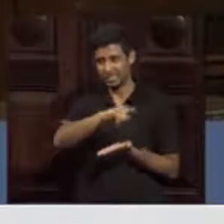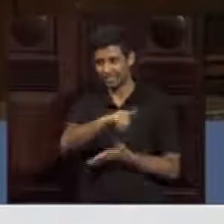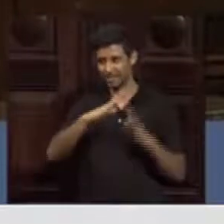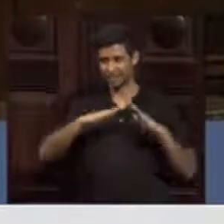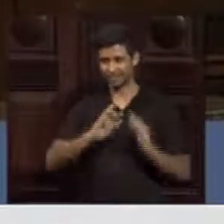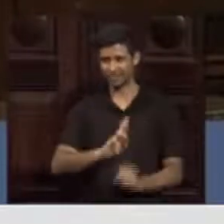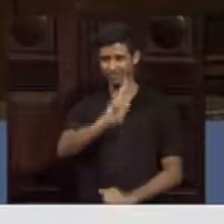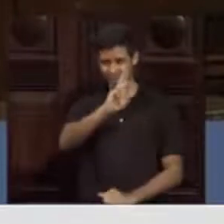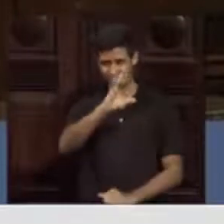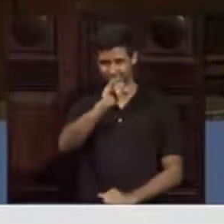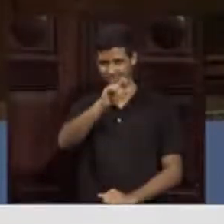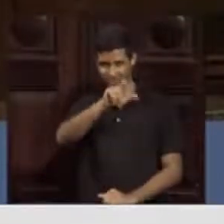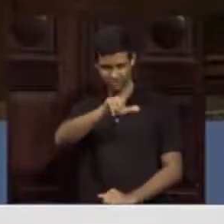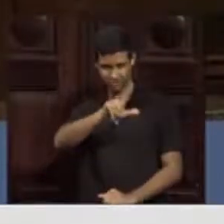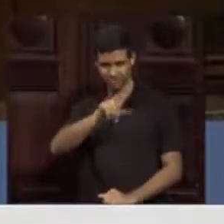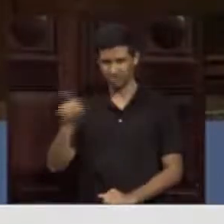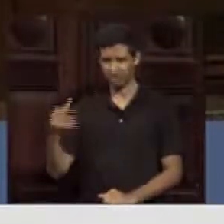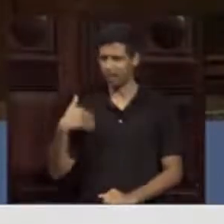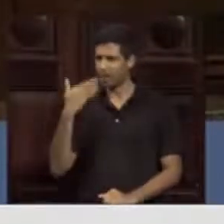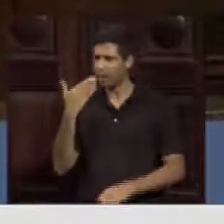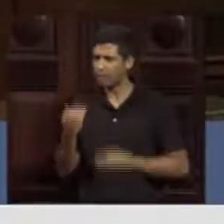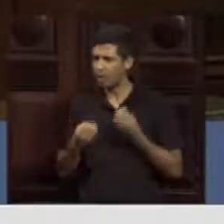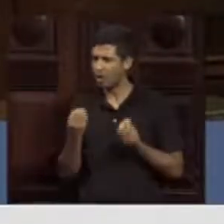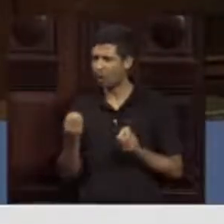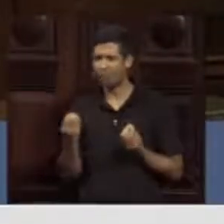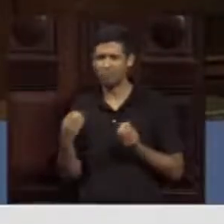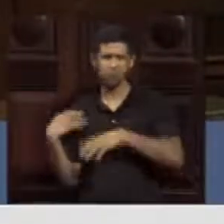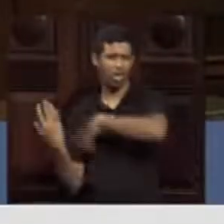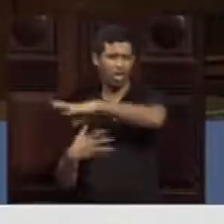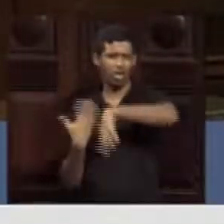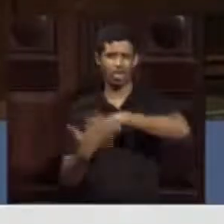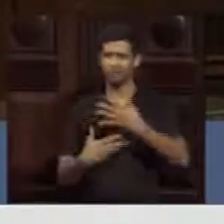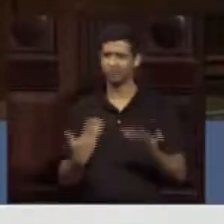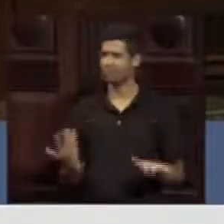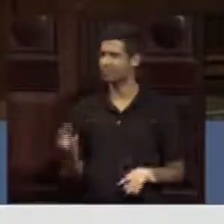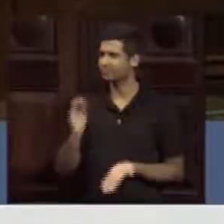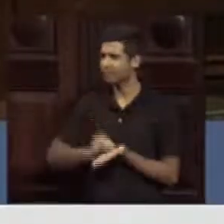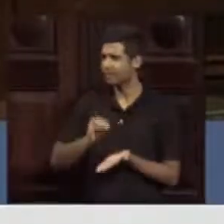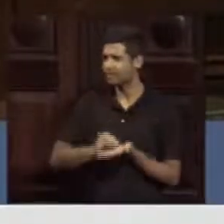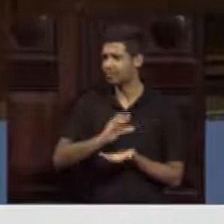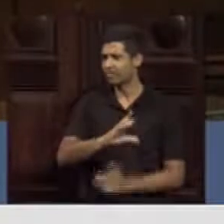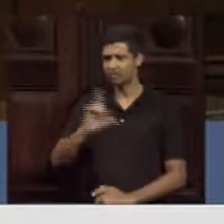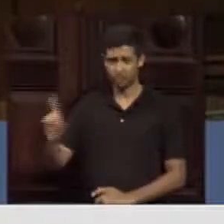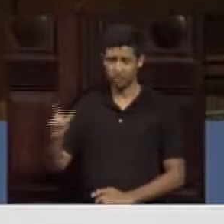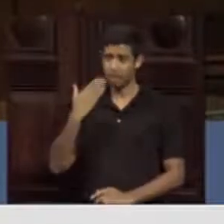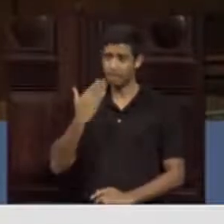Civil, se mostra uma total descoordenação e se comprova